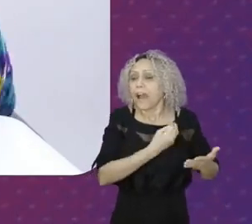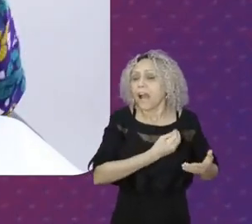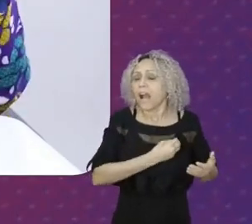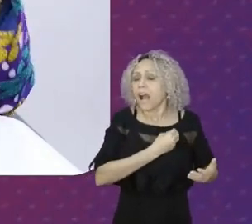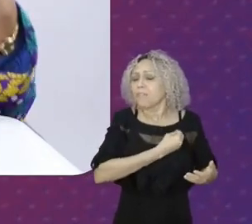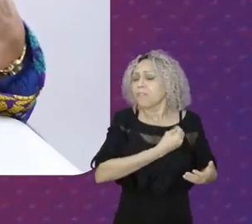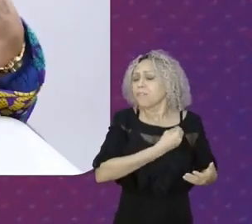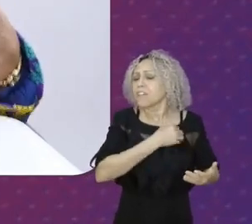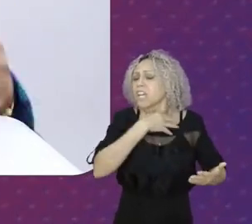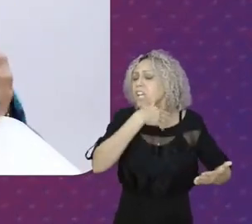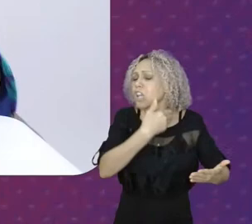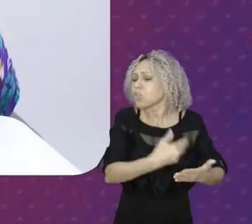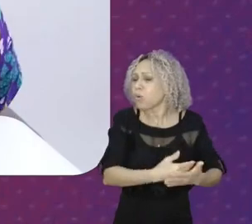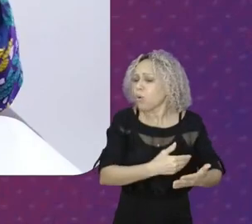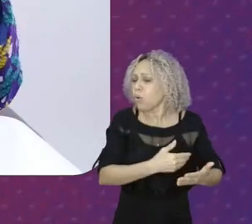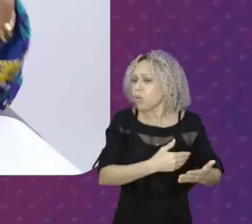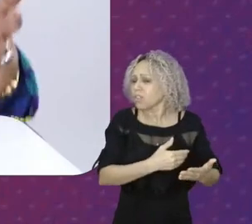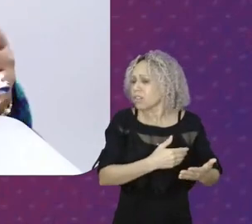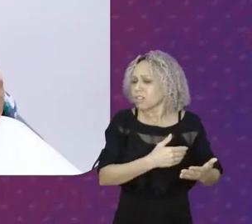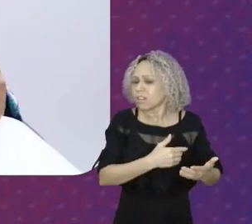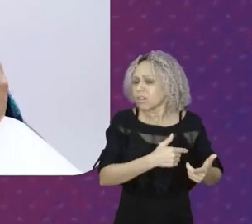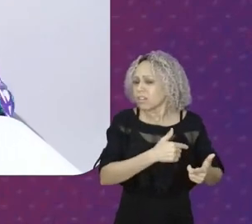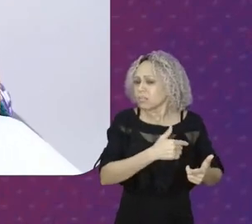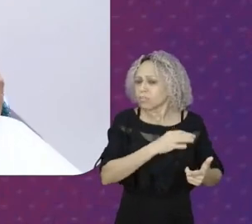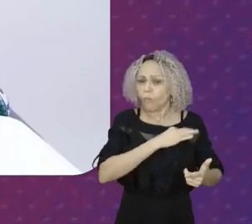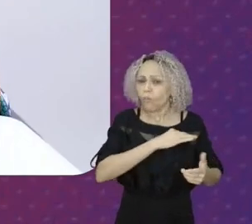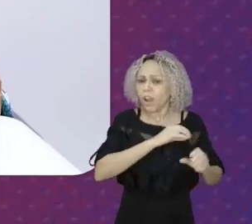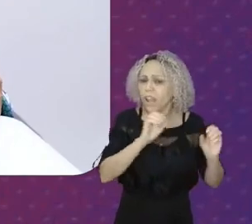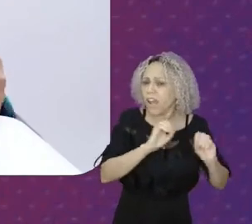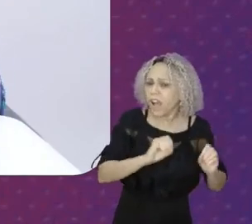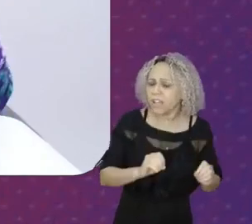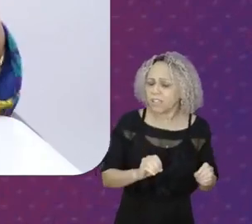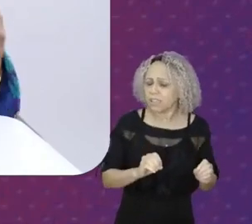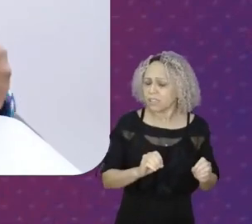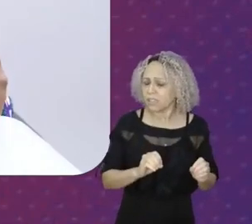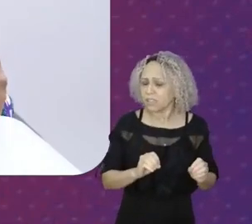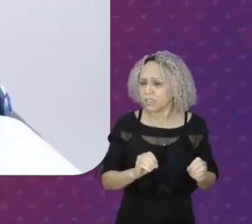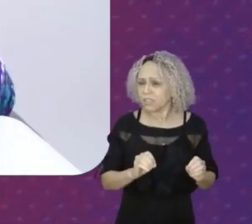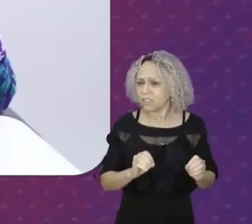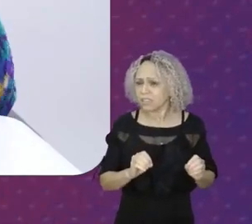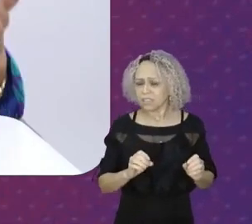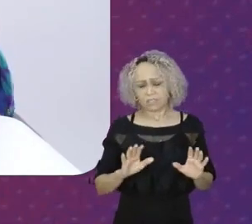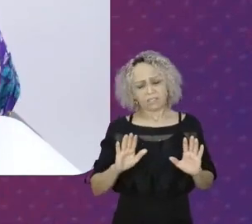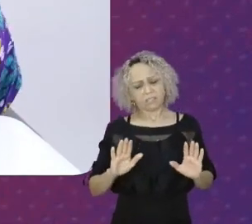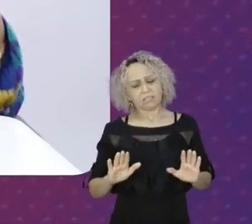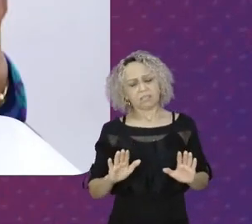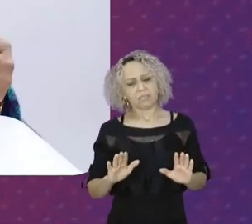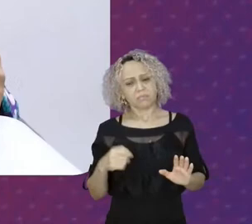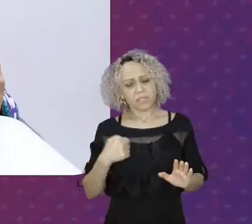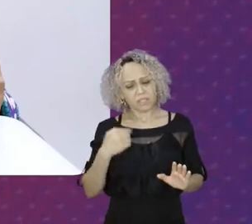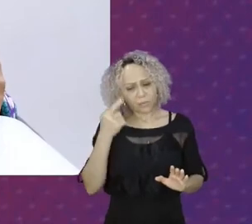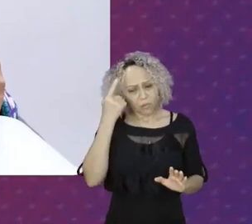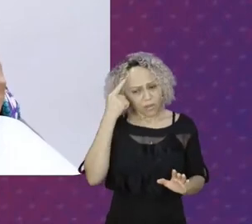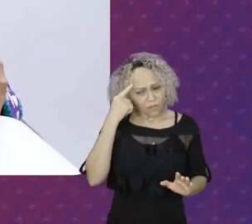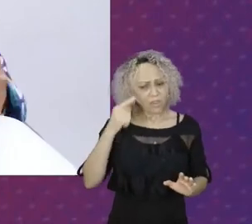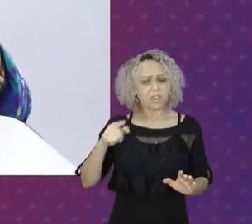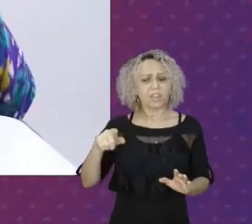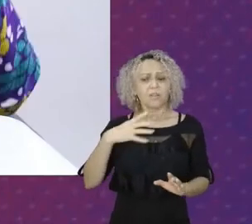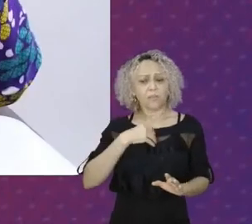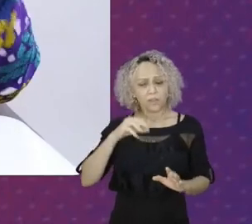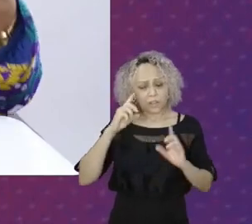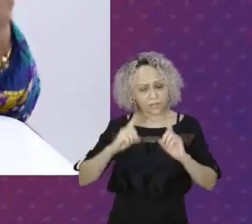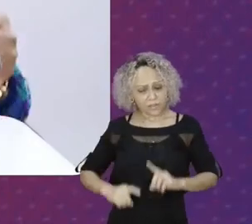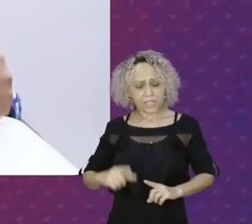uma necessidade para a existência, para nossa existência em comunidade, para nossa existência em